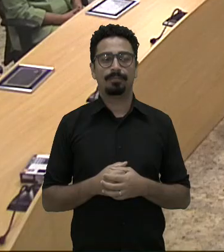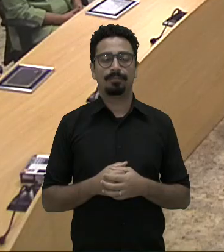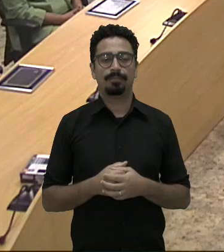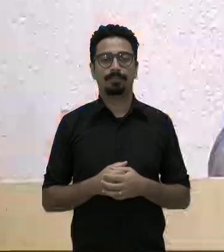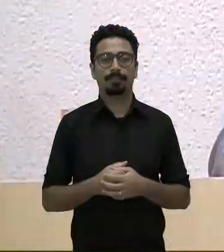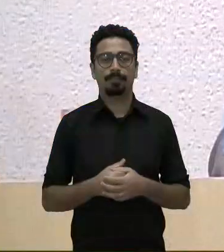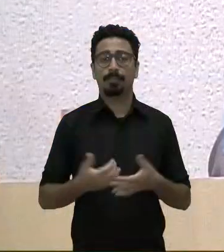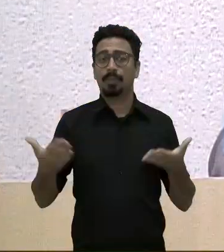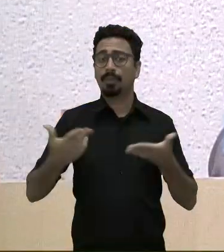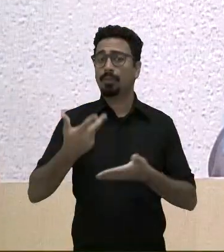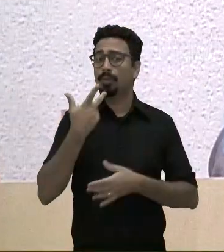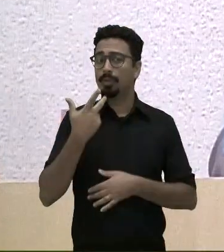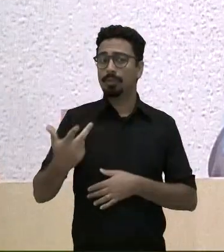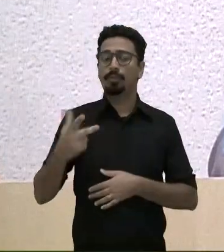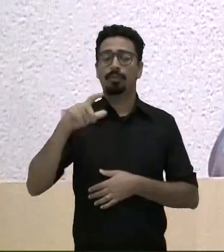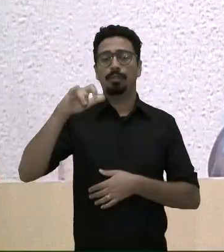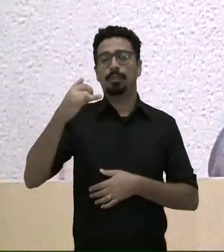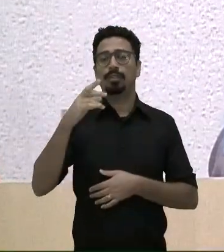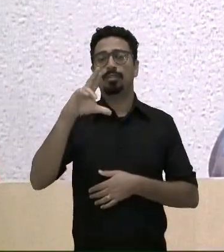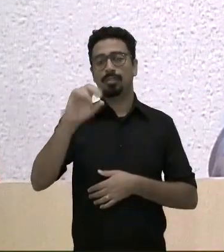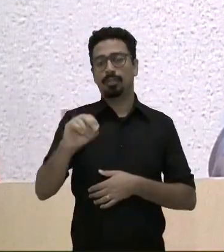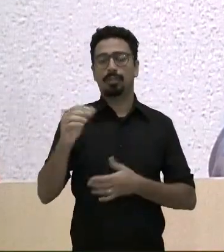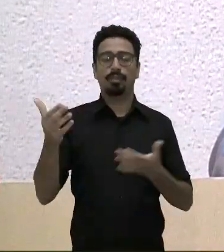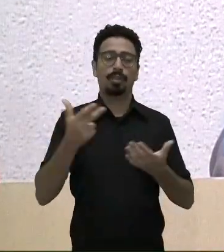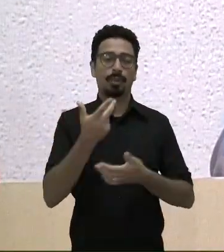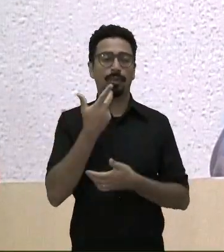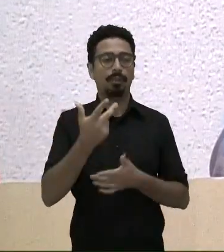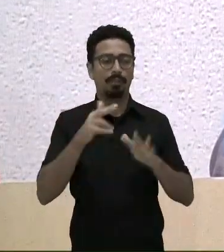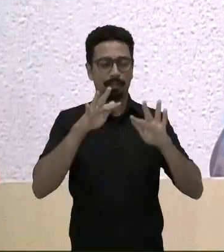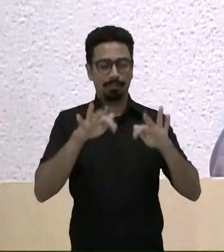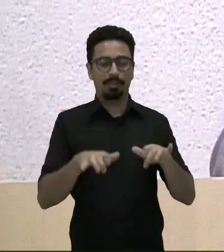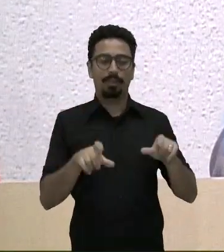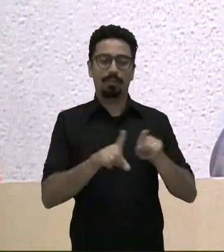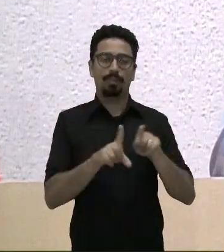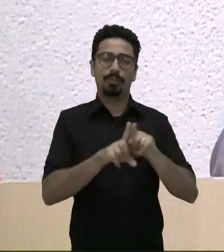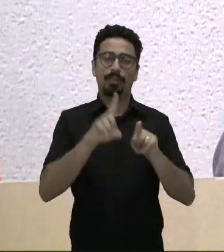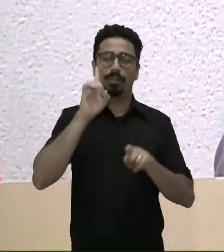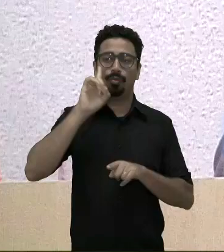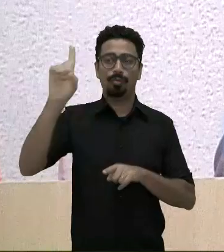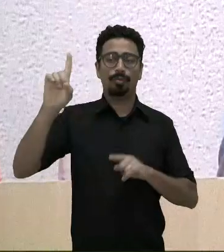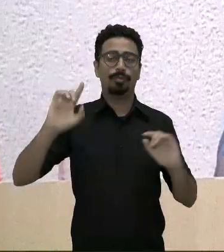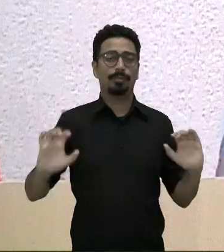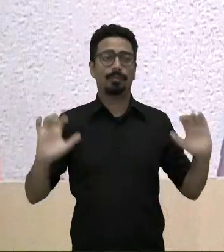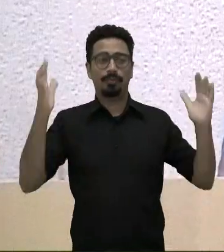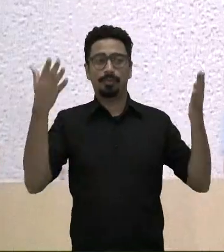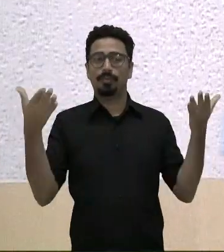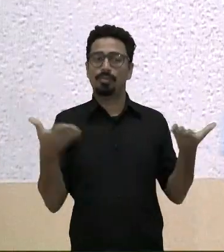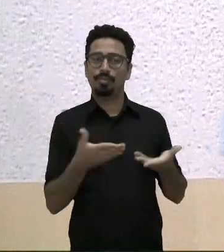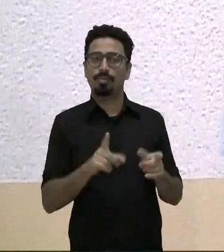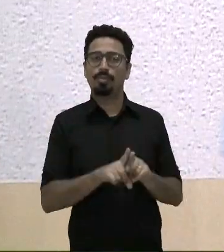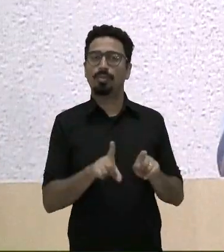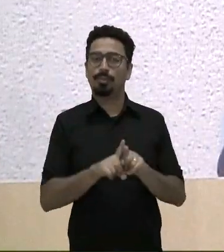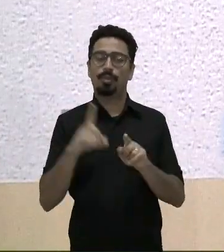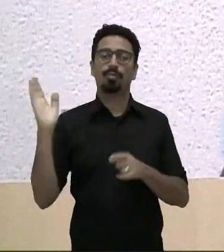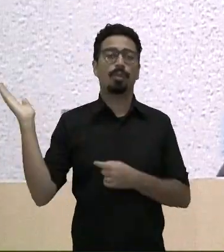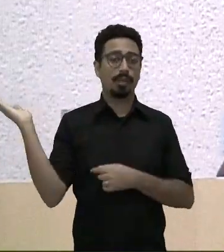Concedemos a palavra ao senhor Jairo para suas considerações sobre a data de comemoração de hoje.